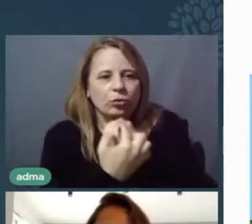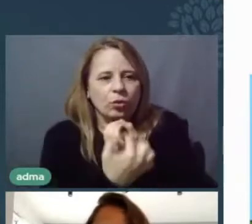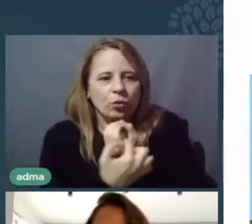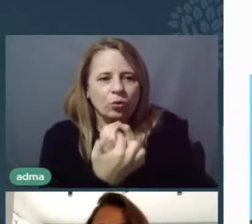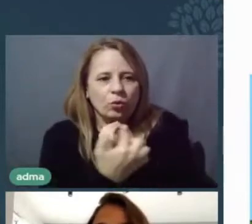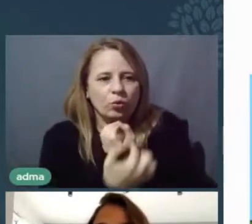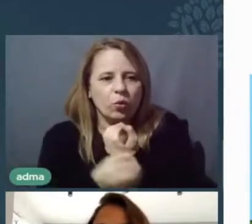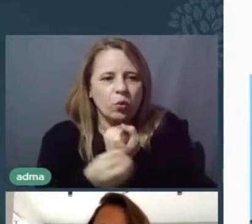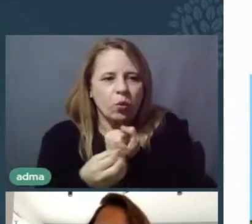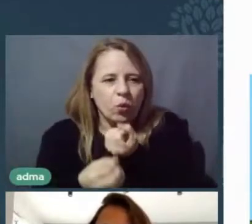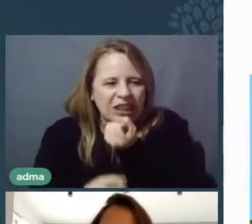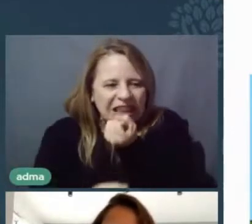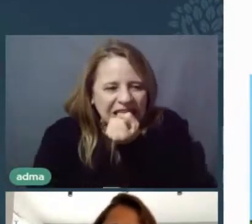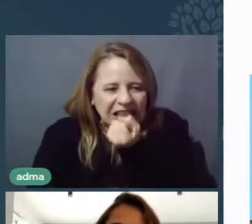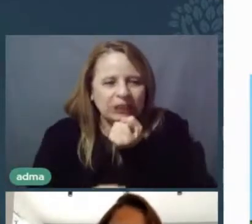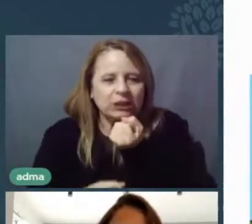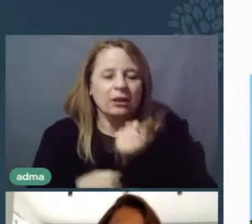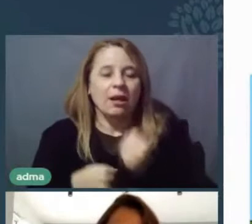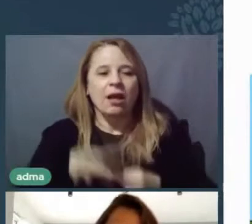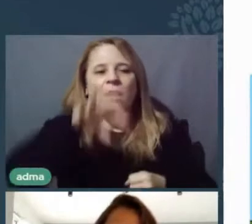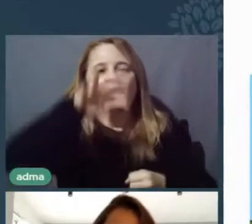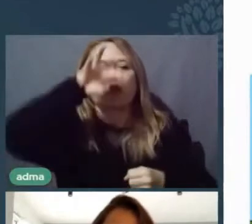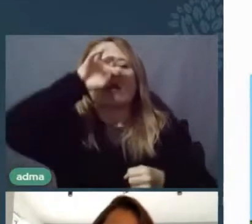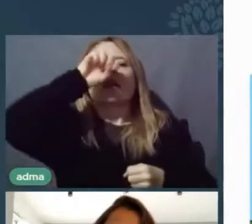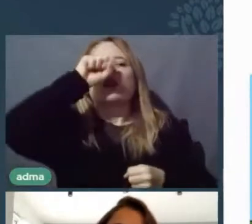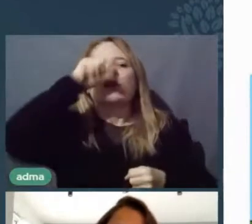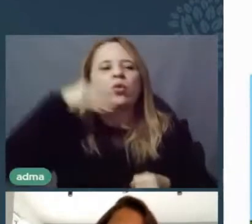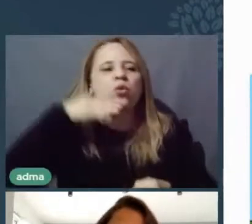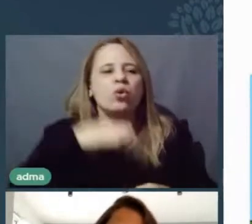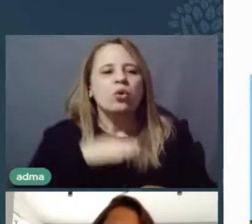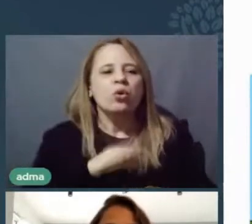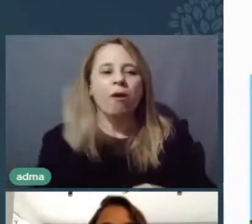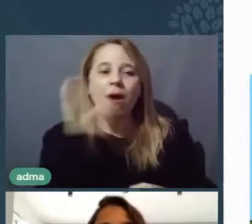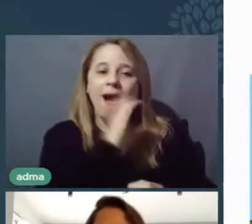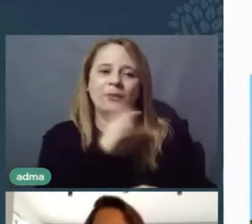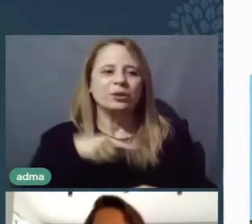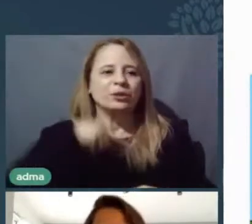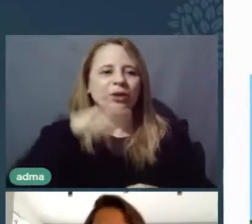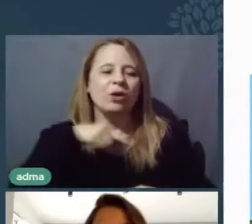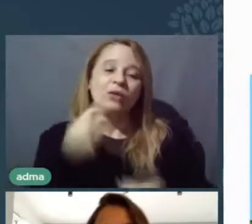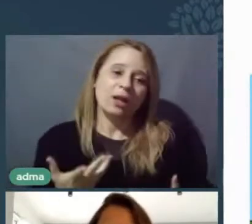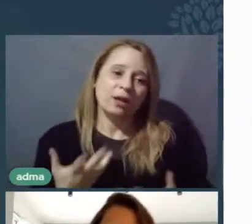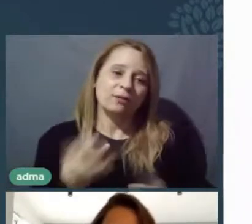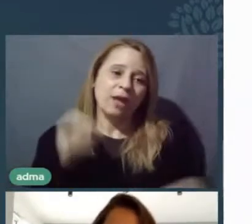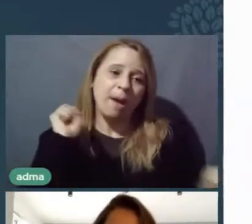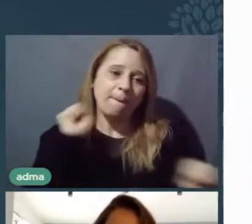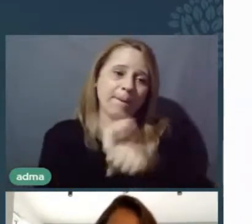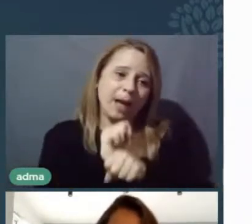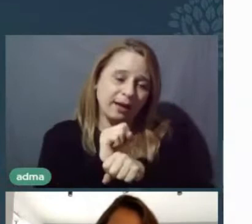e muito a entrada e saída rápida desse ar, consequentemente ele para a atividade